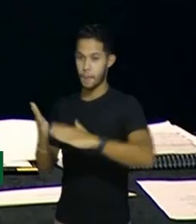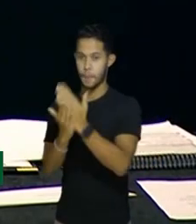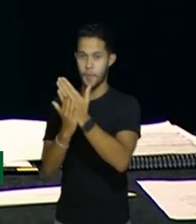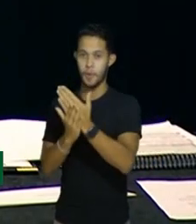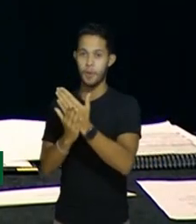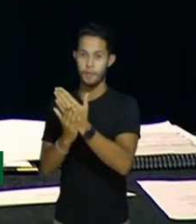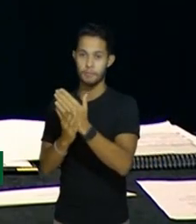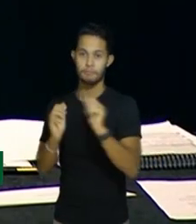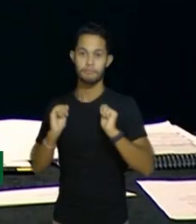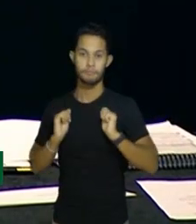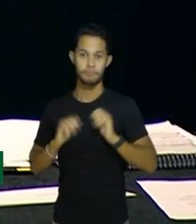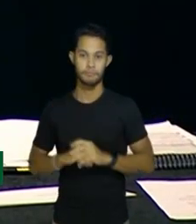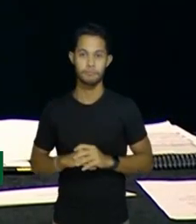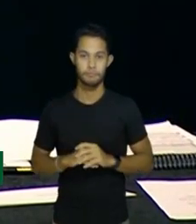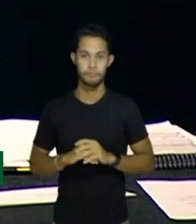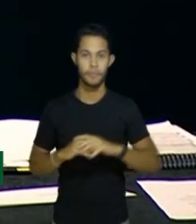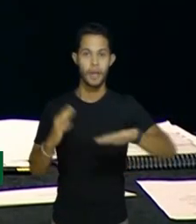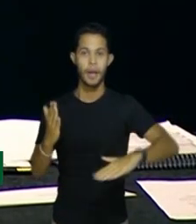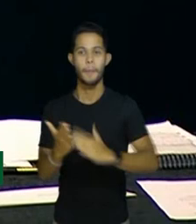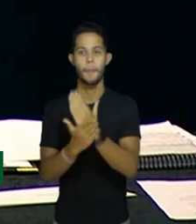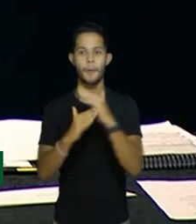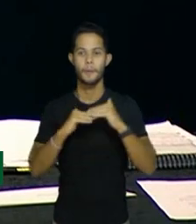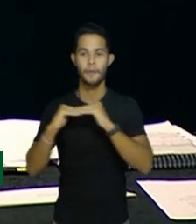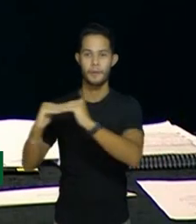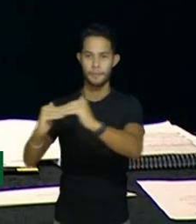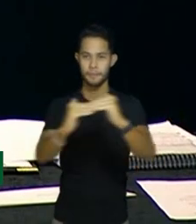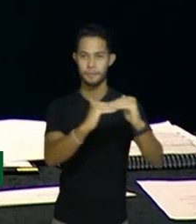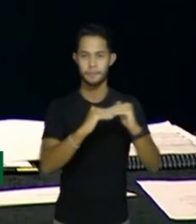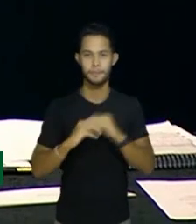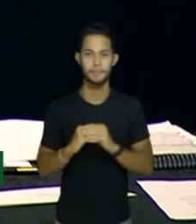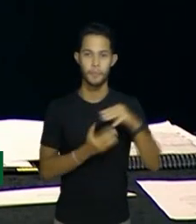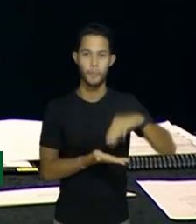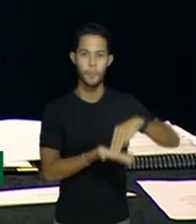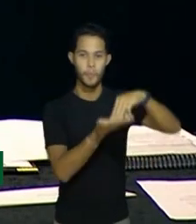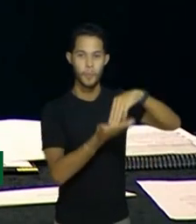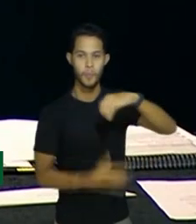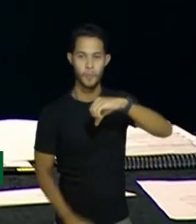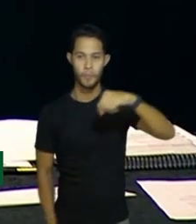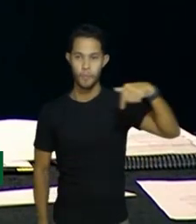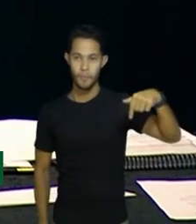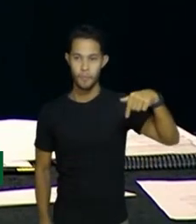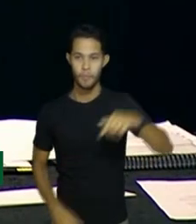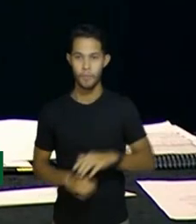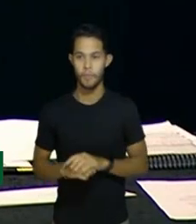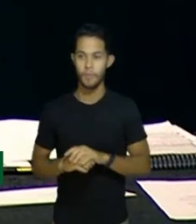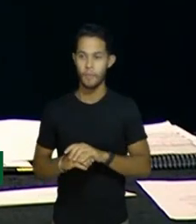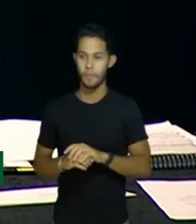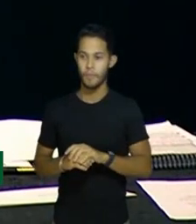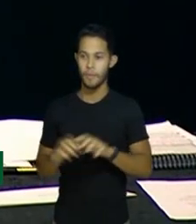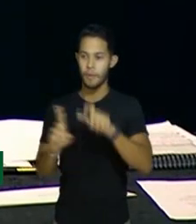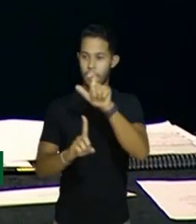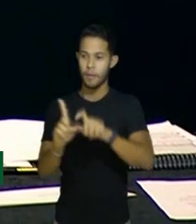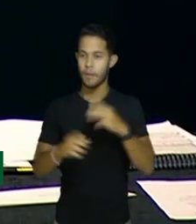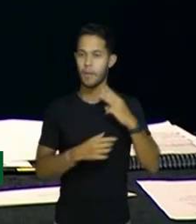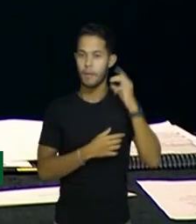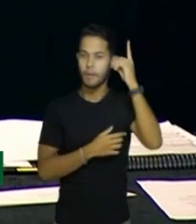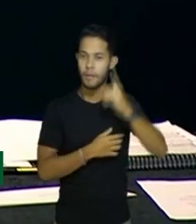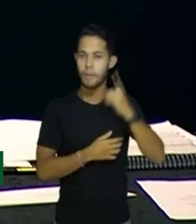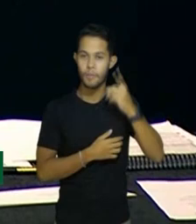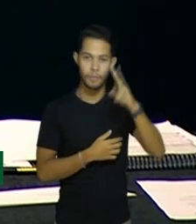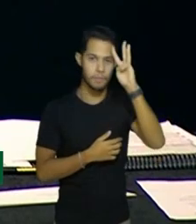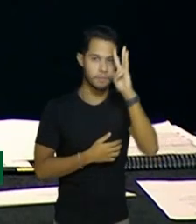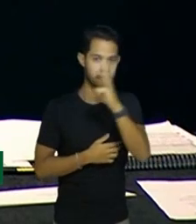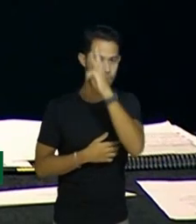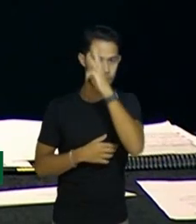encontra. Aprovado por unanimidade. Moção 97, autoria, deputado Vonney Weber, manifestando apelo ao governador do Estado